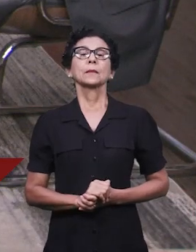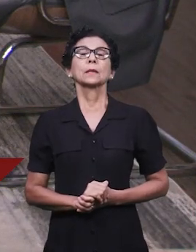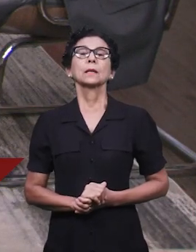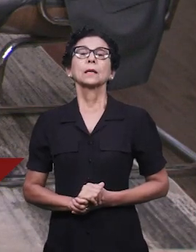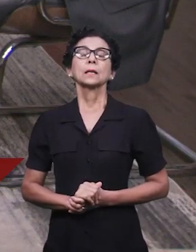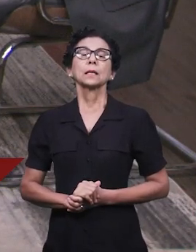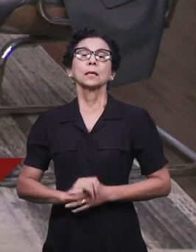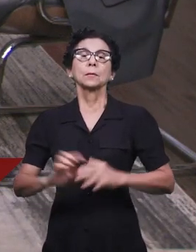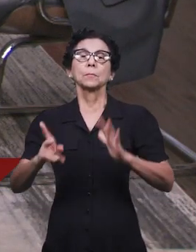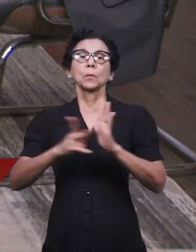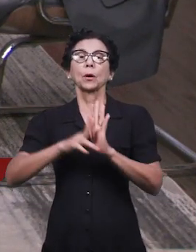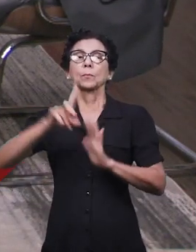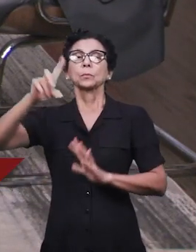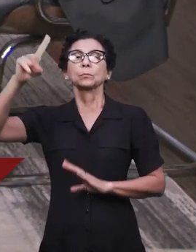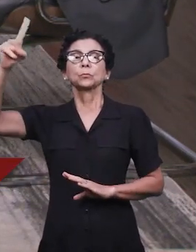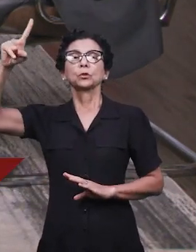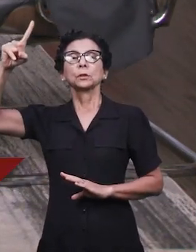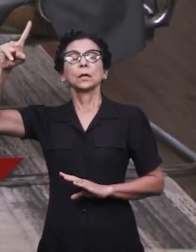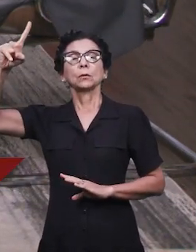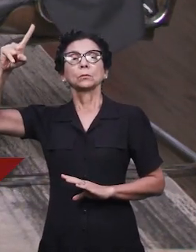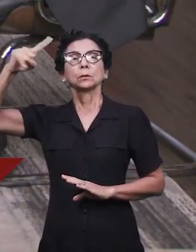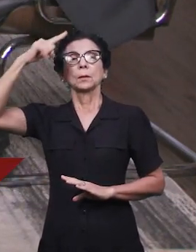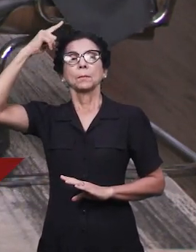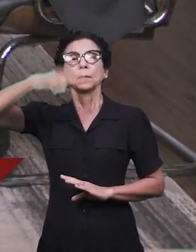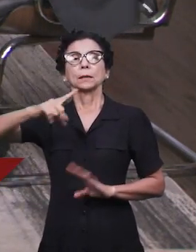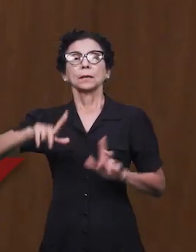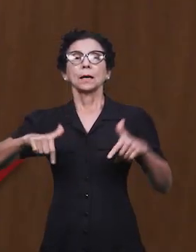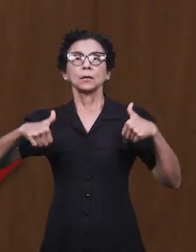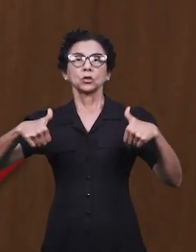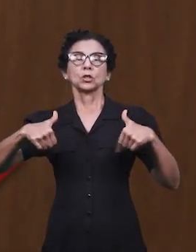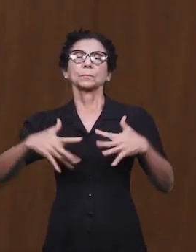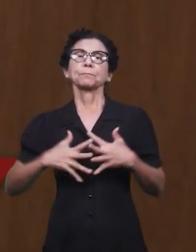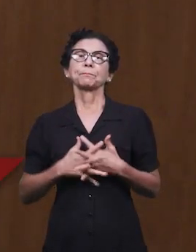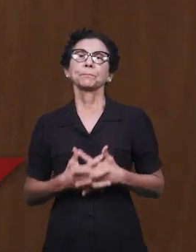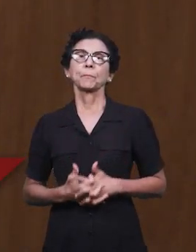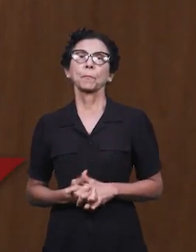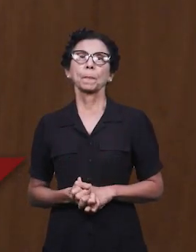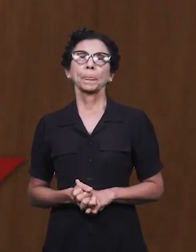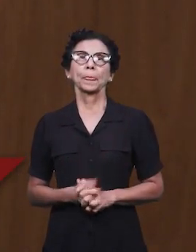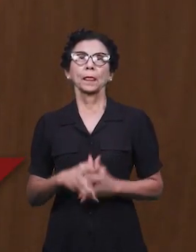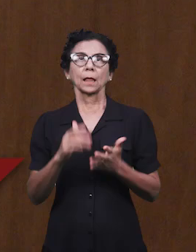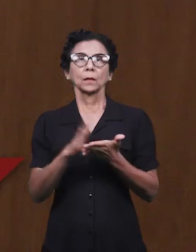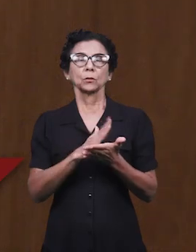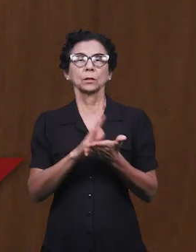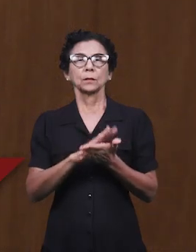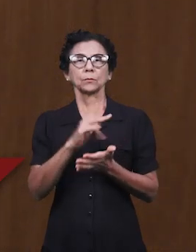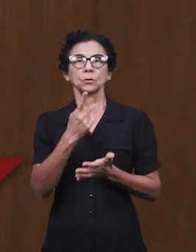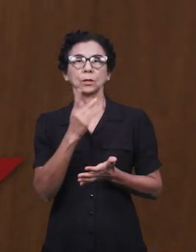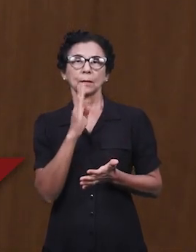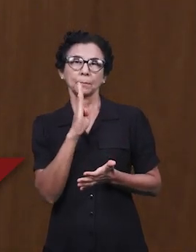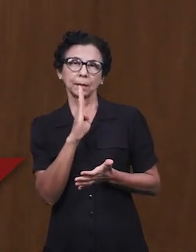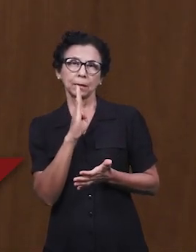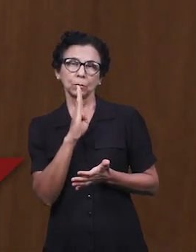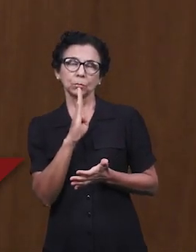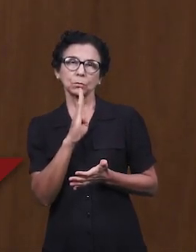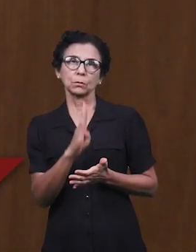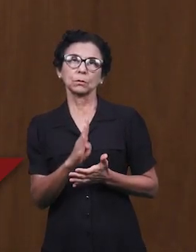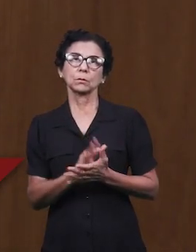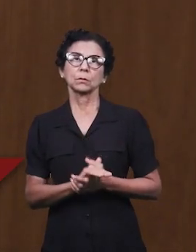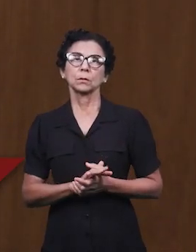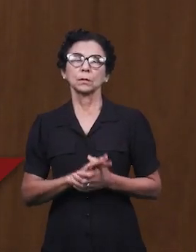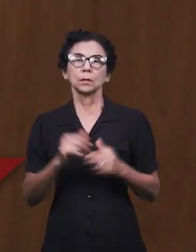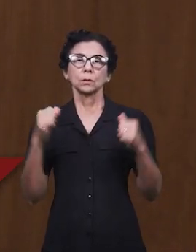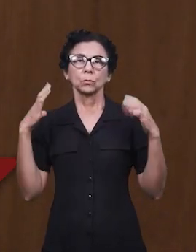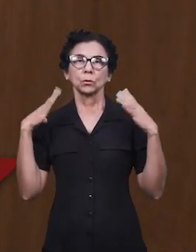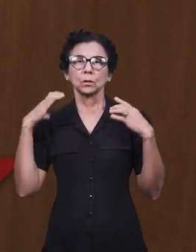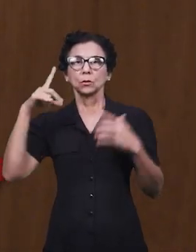povo. Como está em Hebreus, né? Em Hebreus. Eles são enviados para trabalhar a favor daqueles que hão de herdar a salvação.